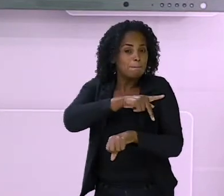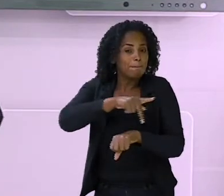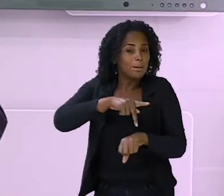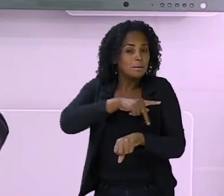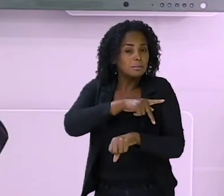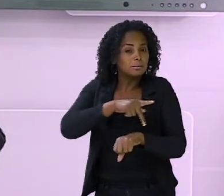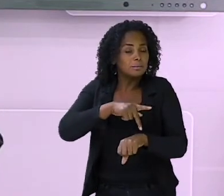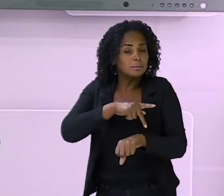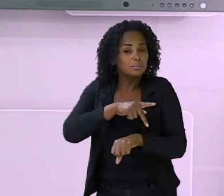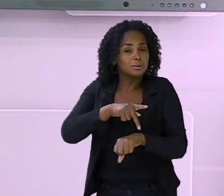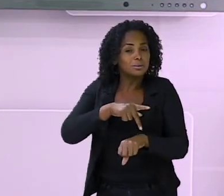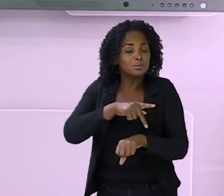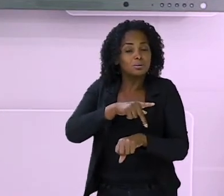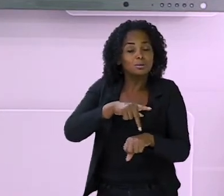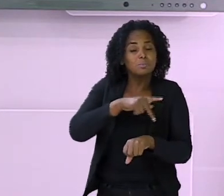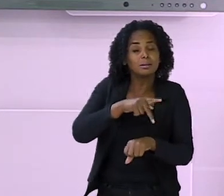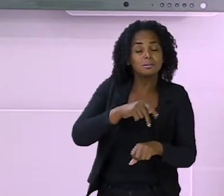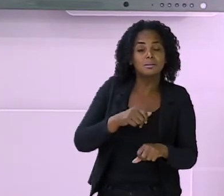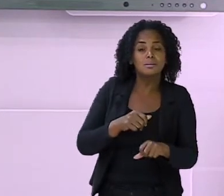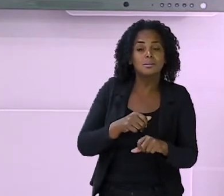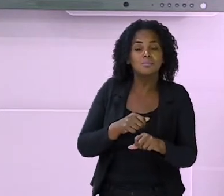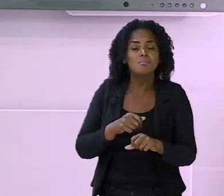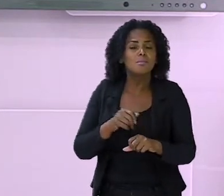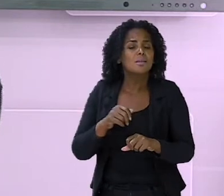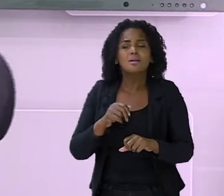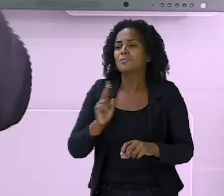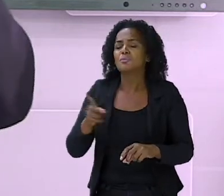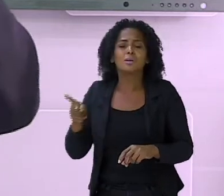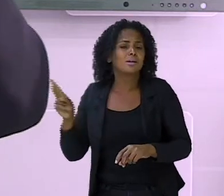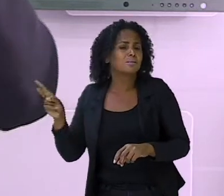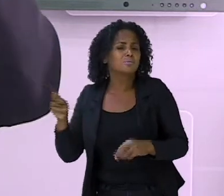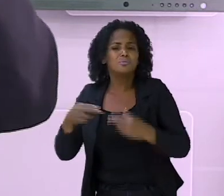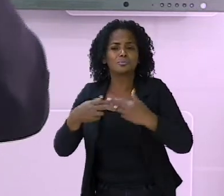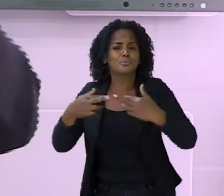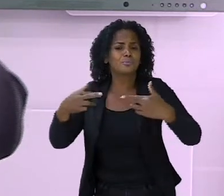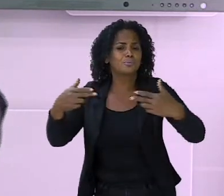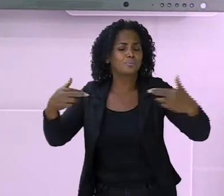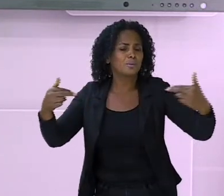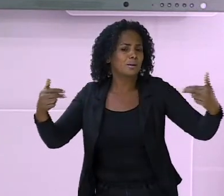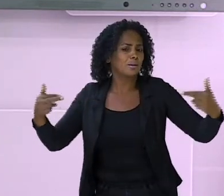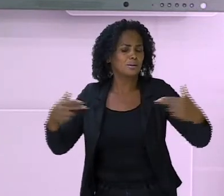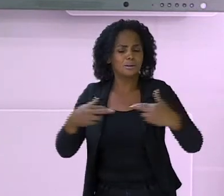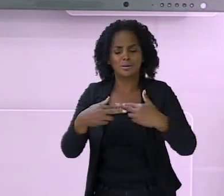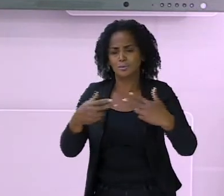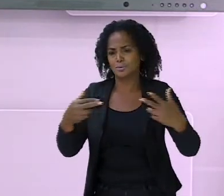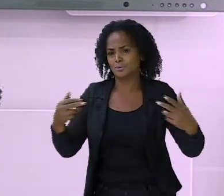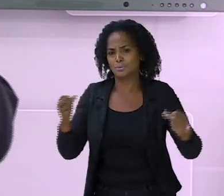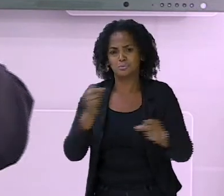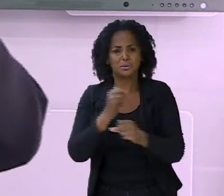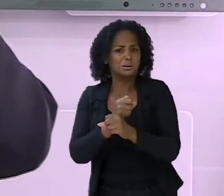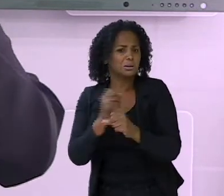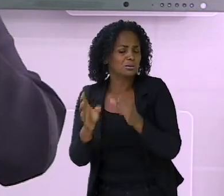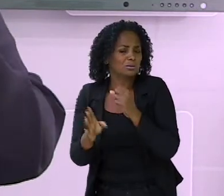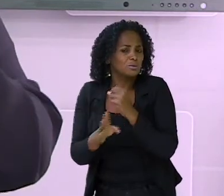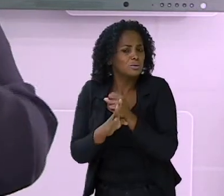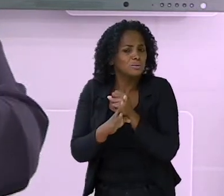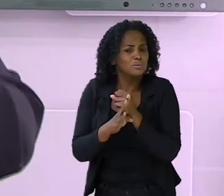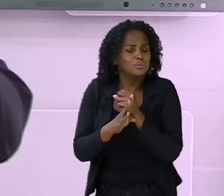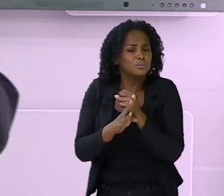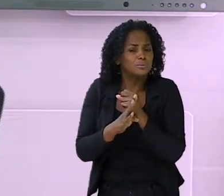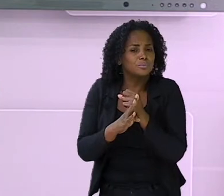de estrangeiros, e por aí vai o nosso conhecimento. Nós temos agora